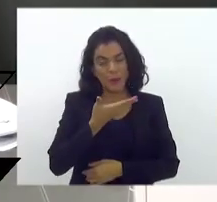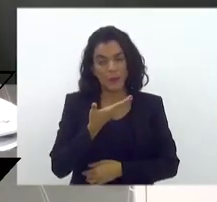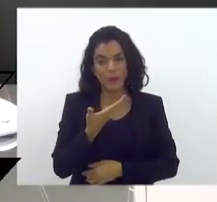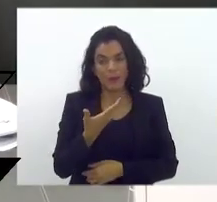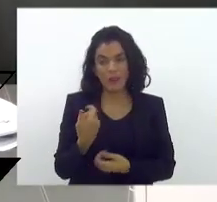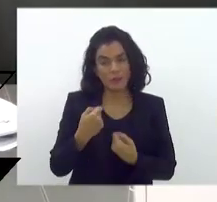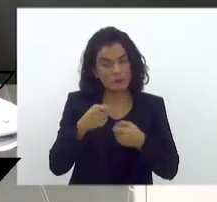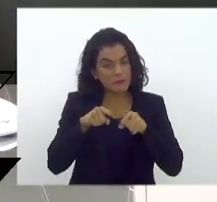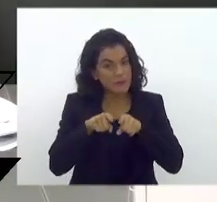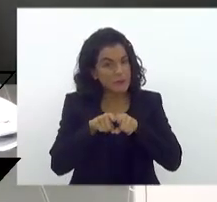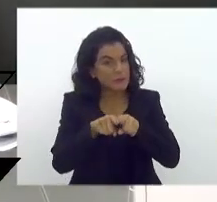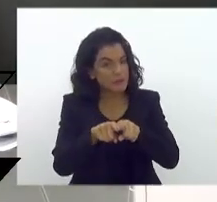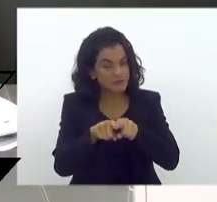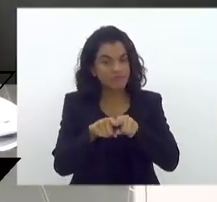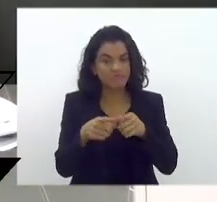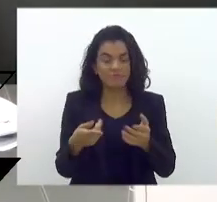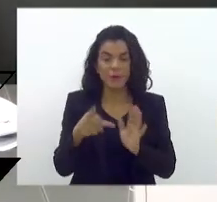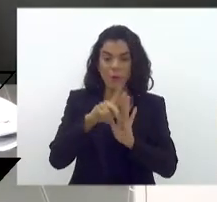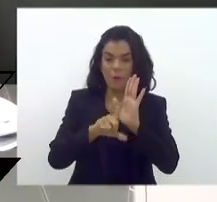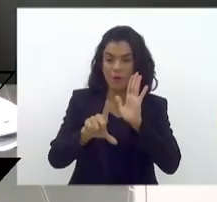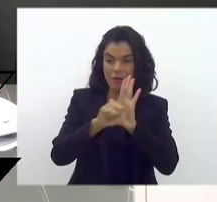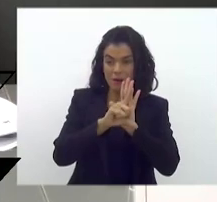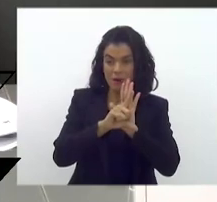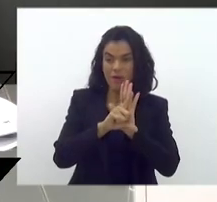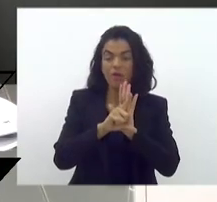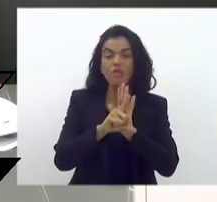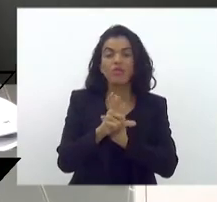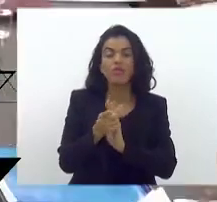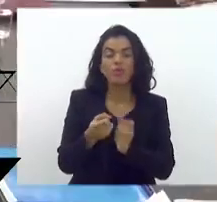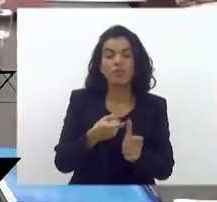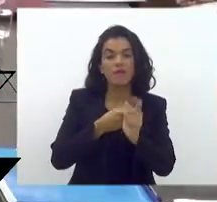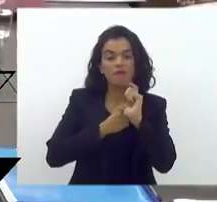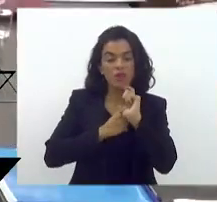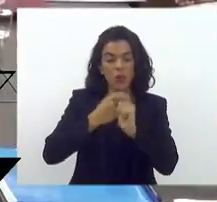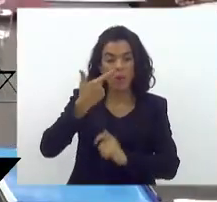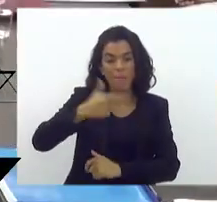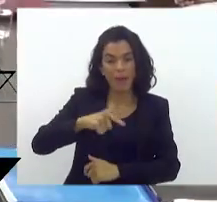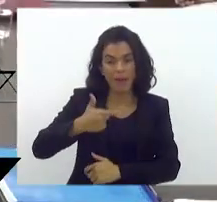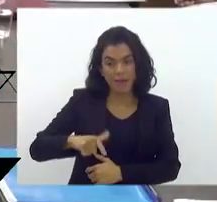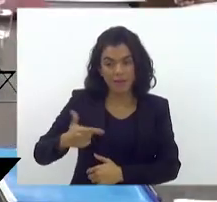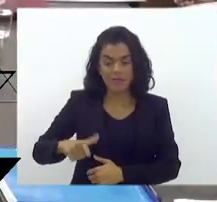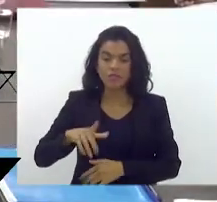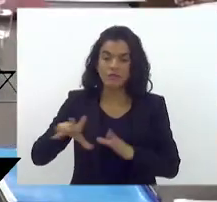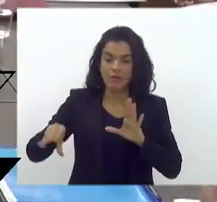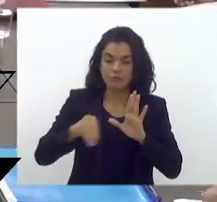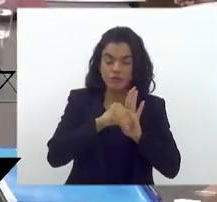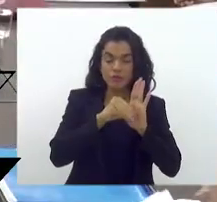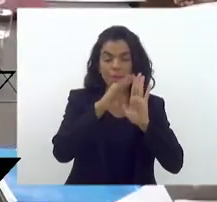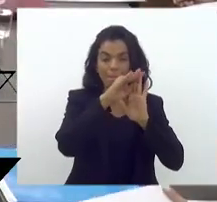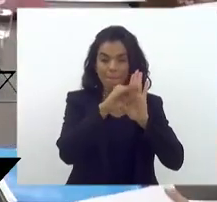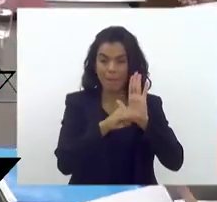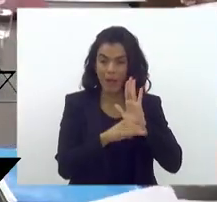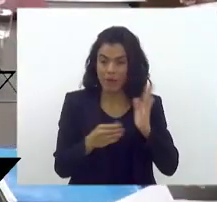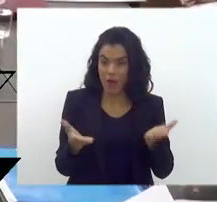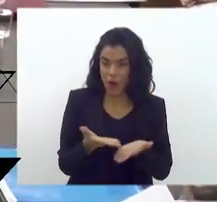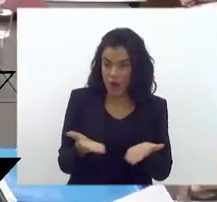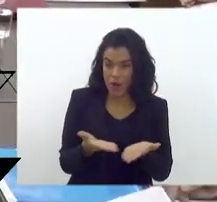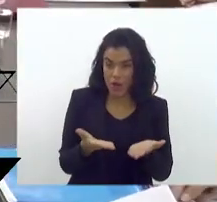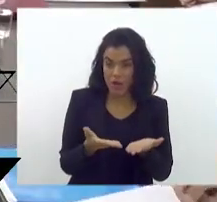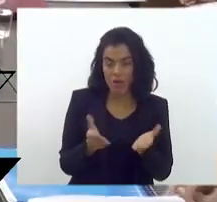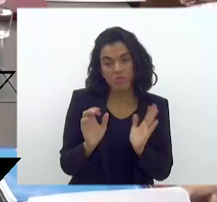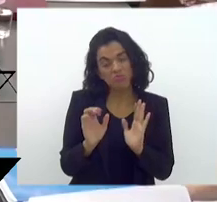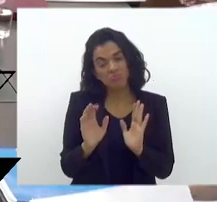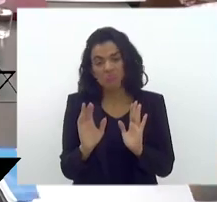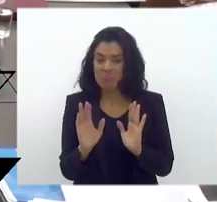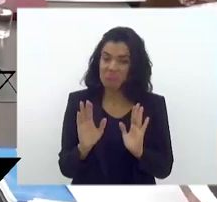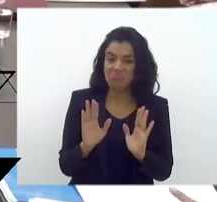Isso é só esse alerta. Em relação ao PL do devedor quanto mais, a sugestão de Vossa Excelência é para que possamos incluir em pauta agora ou aguardar também? Não,